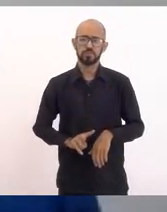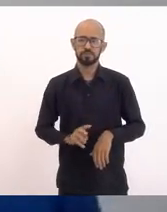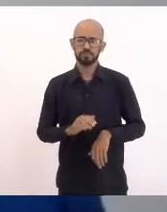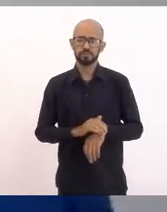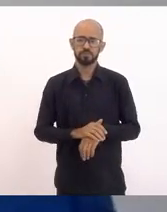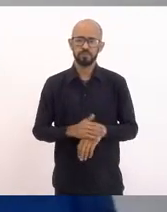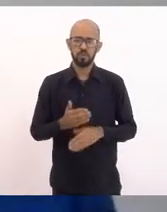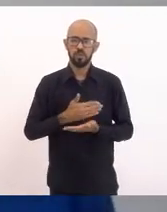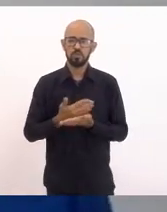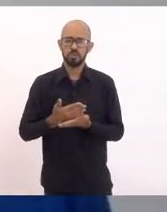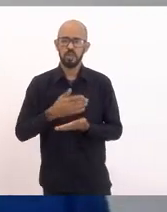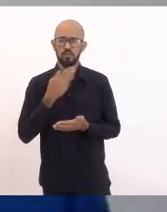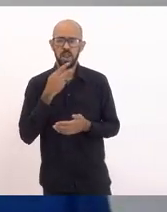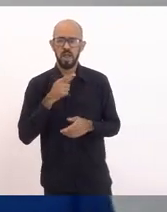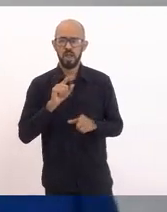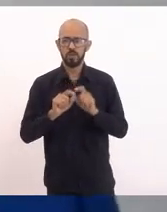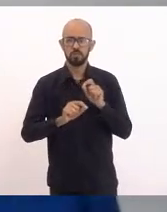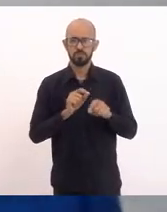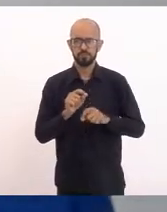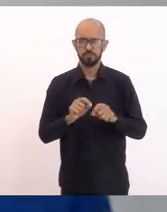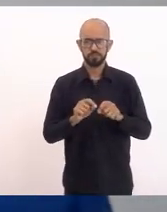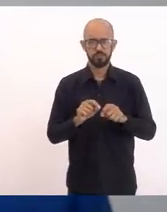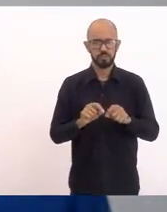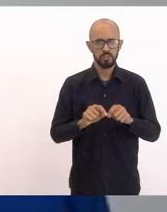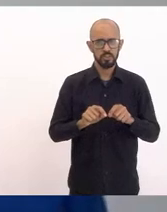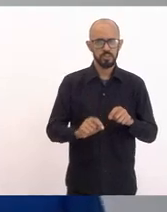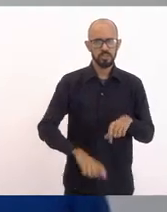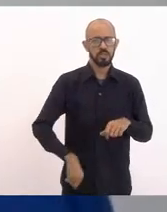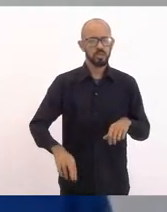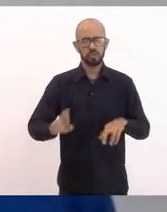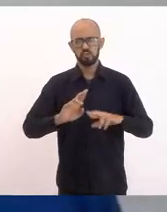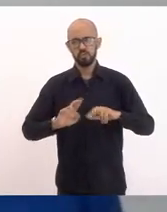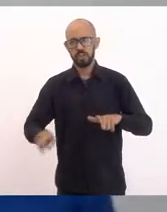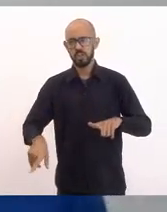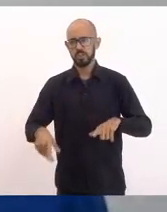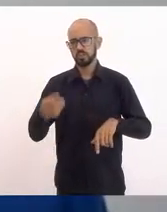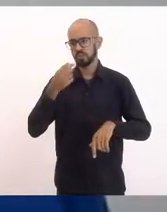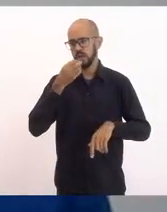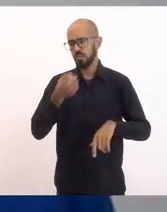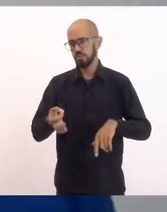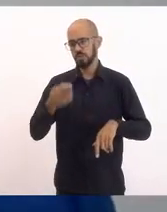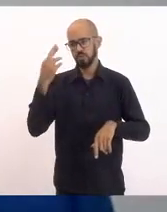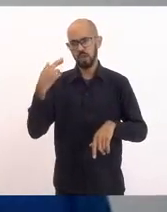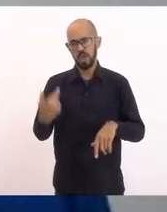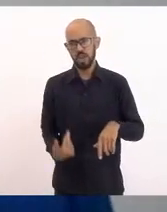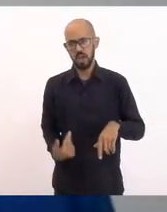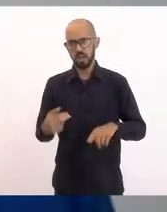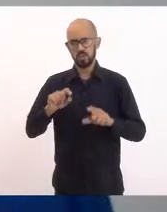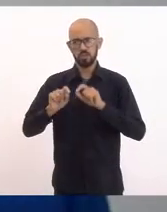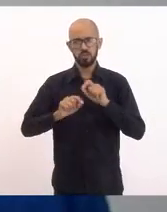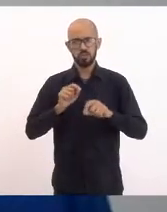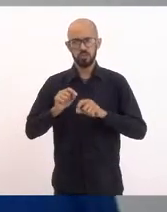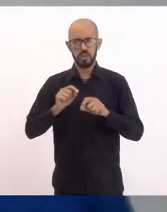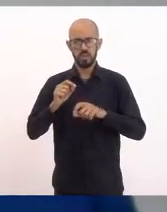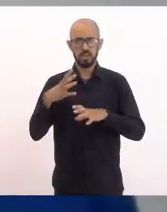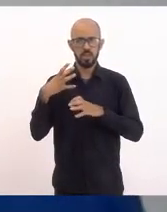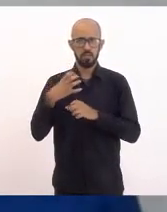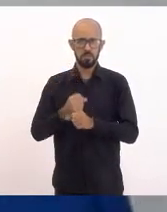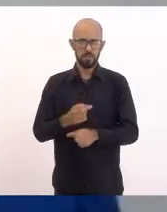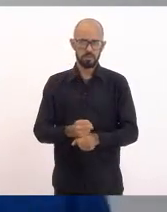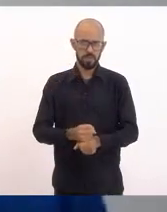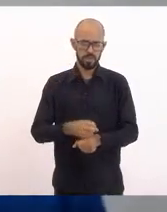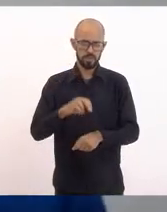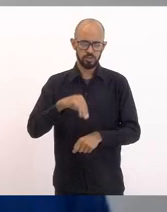dizendo, contraponto à companheira, com todo respeito, Renata Souza, querida deputada, que a matemática realmente é muito